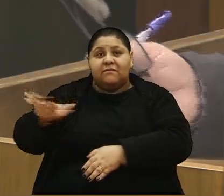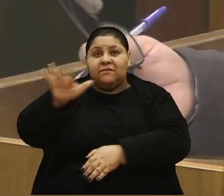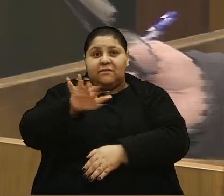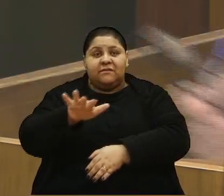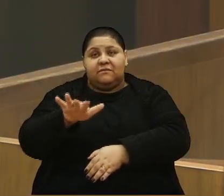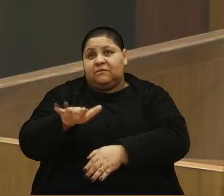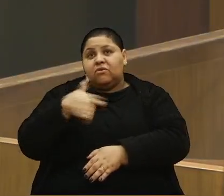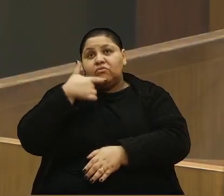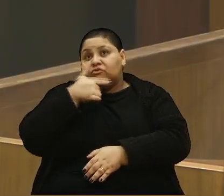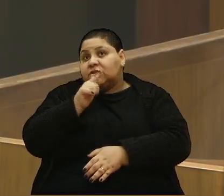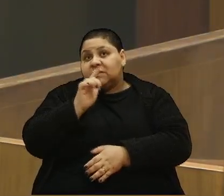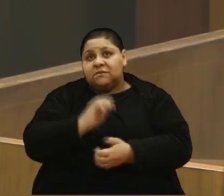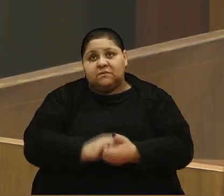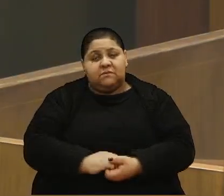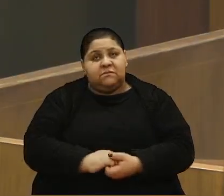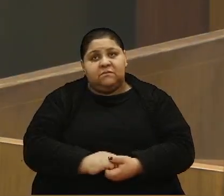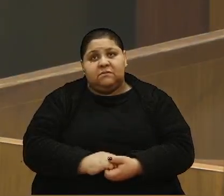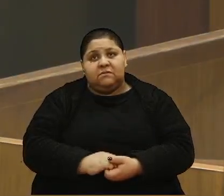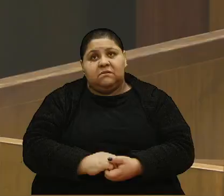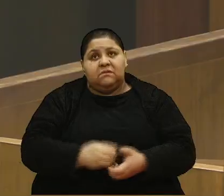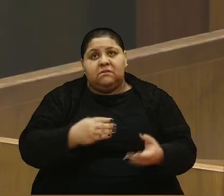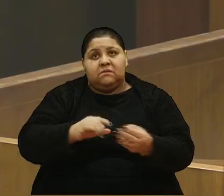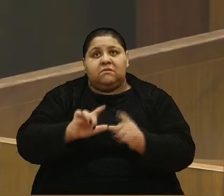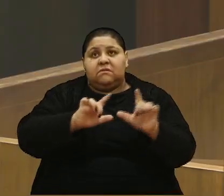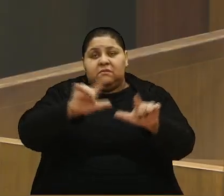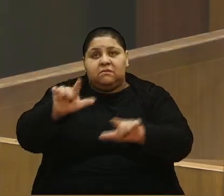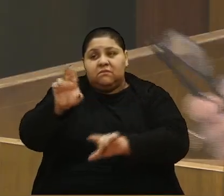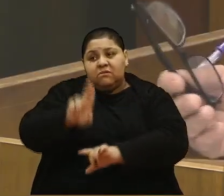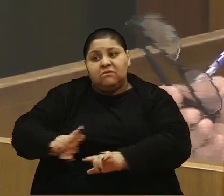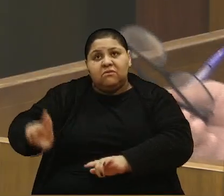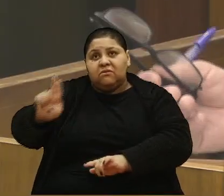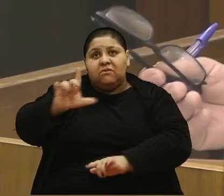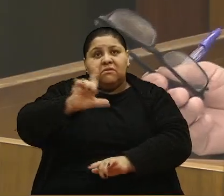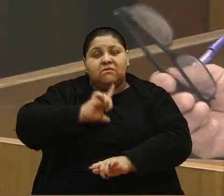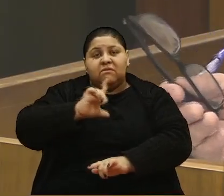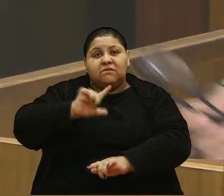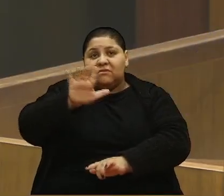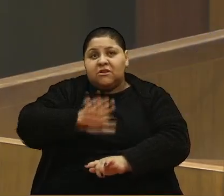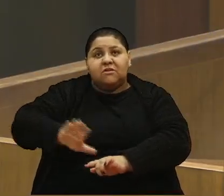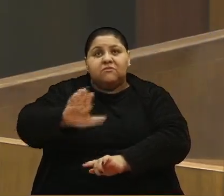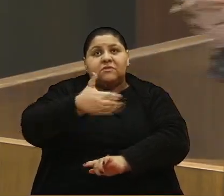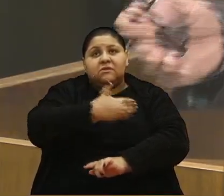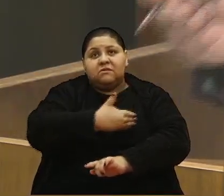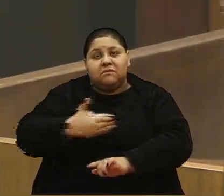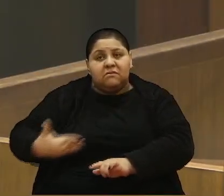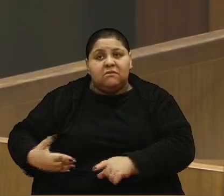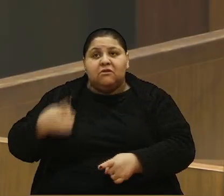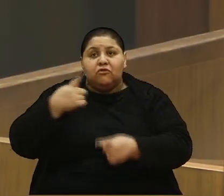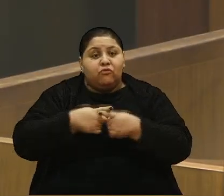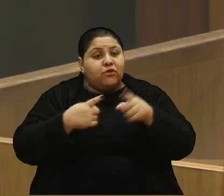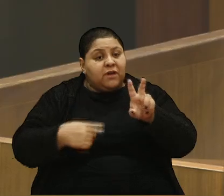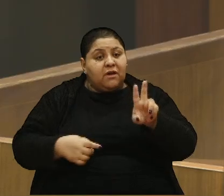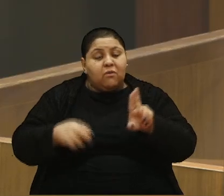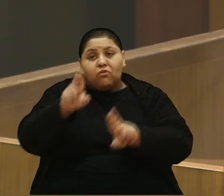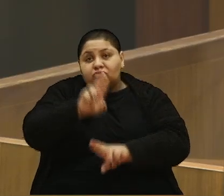áreas possíveis. Em muitos lugares que estão ocupados hoje, nós não temos mais áreas públicas, porque estão